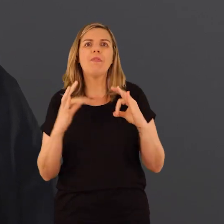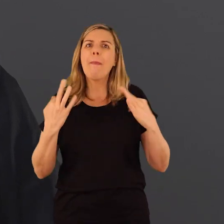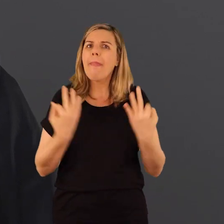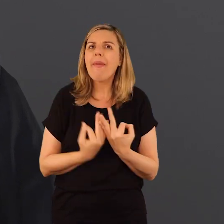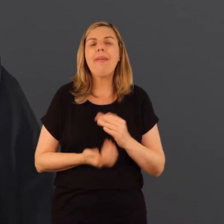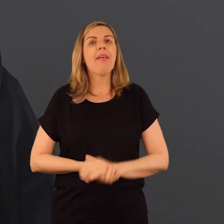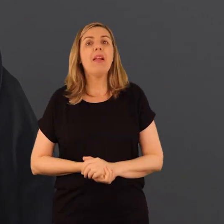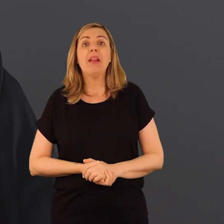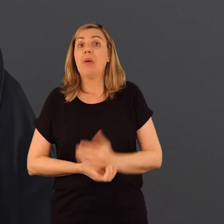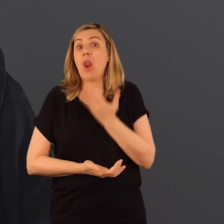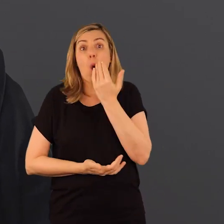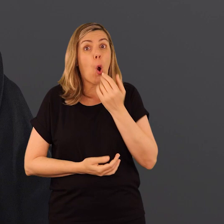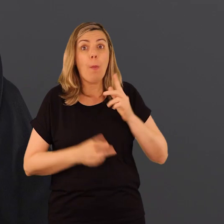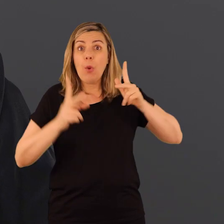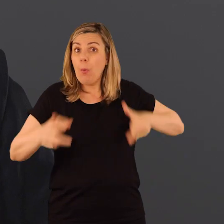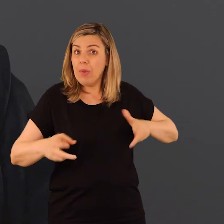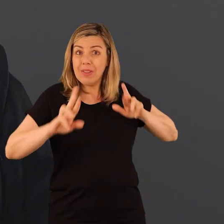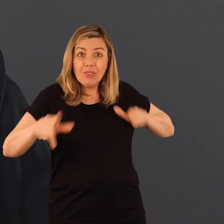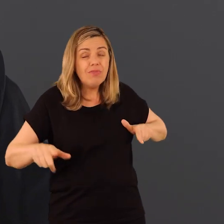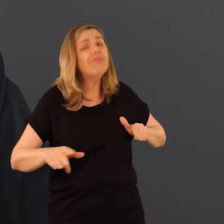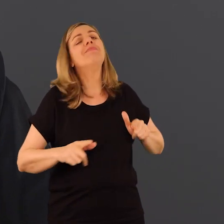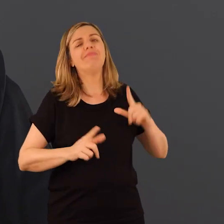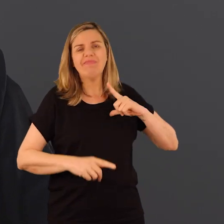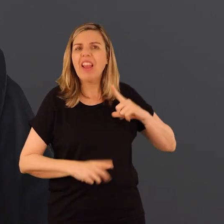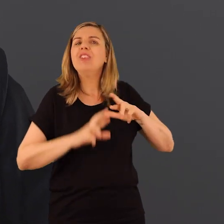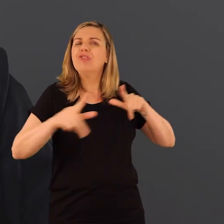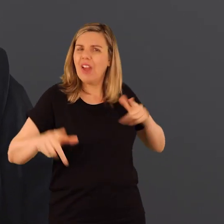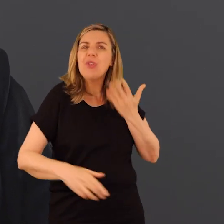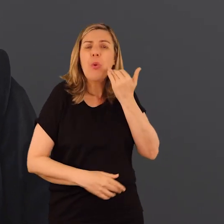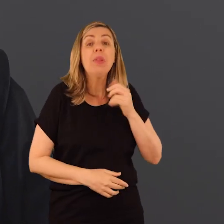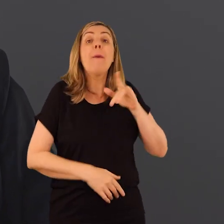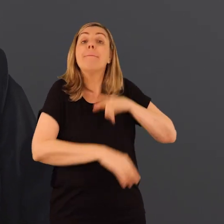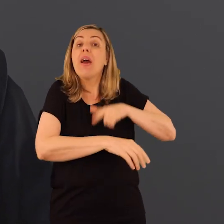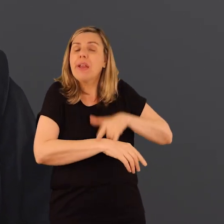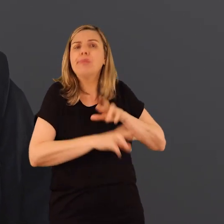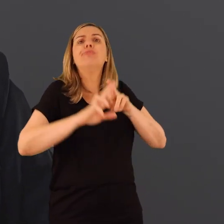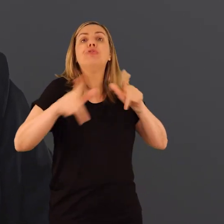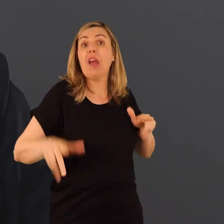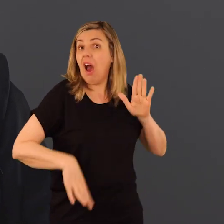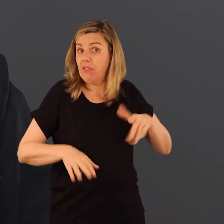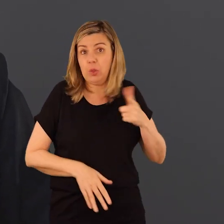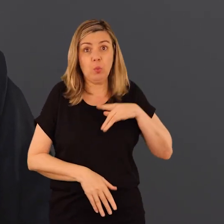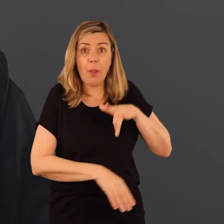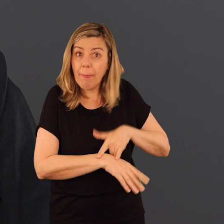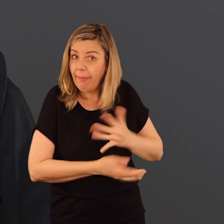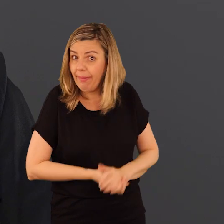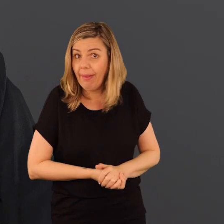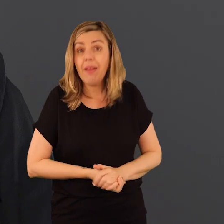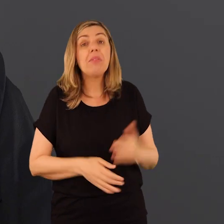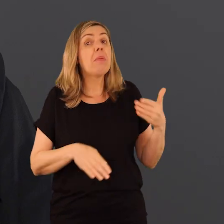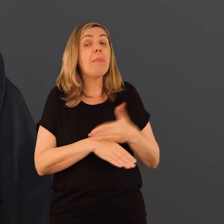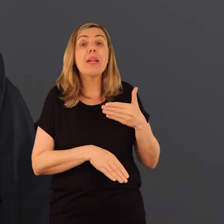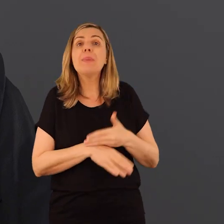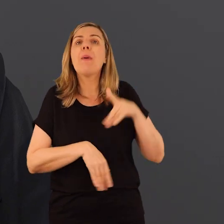as refeições, nem comem a mesma comida, não utilizam o mesmo banheiro da família, às vezes nem banheiro há, não participam